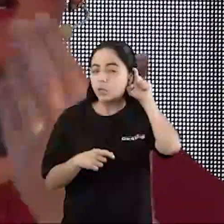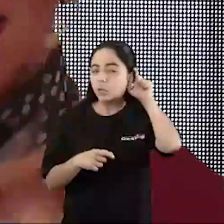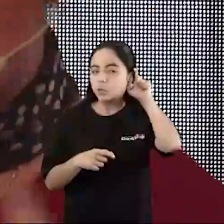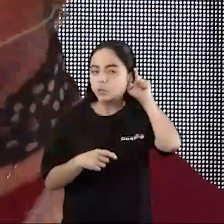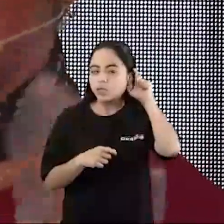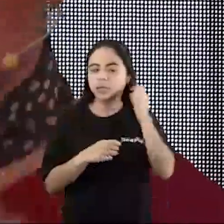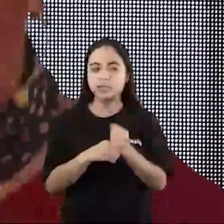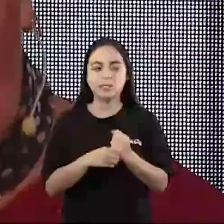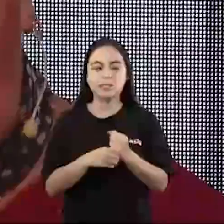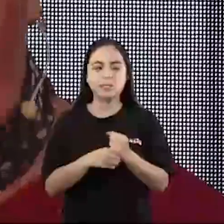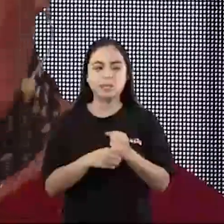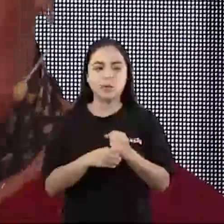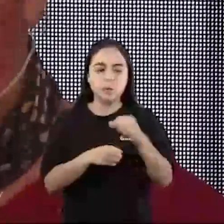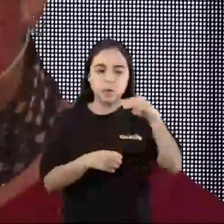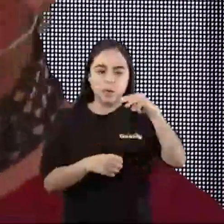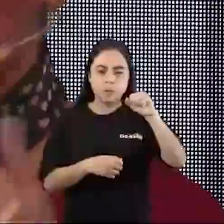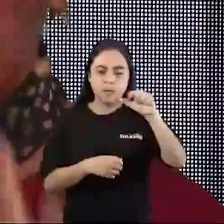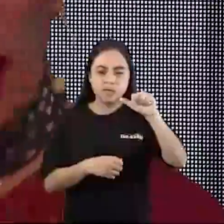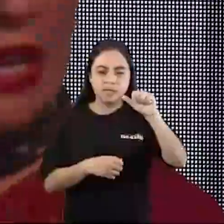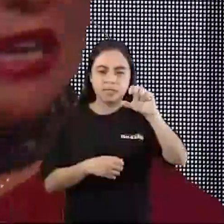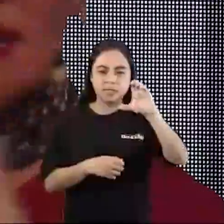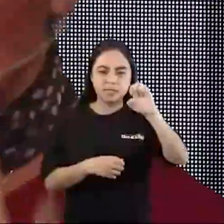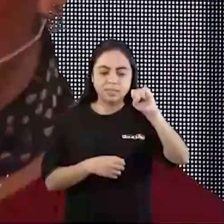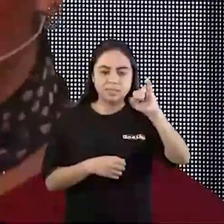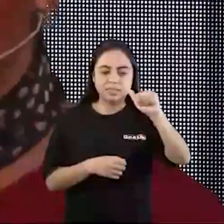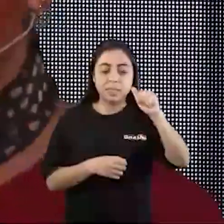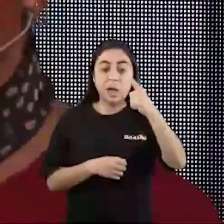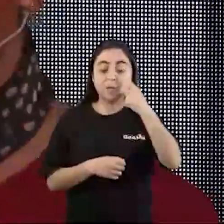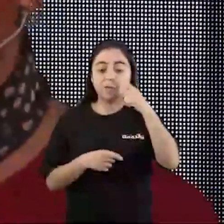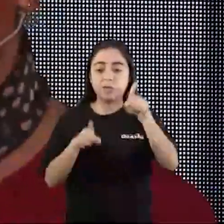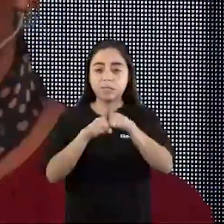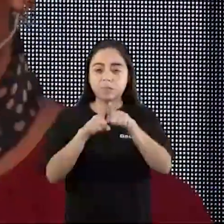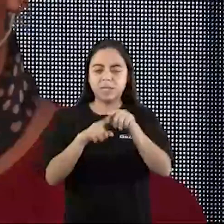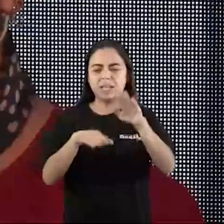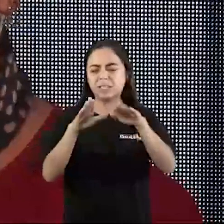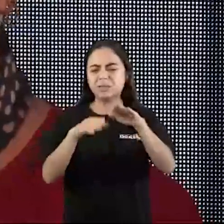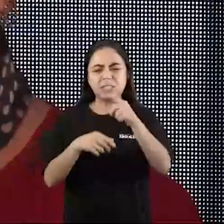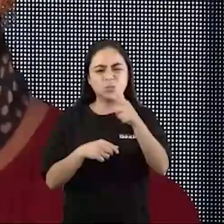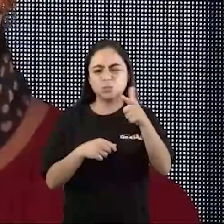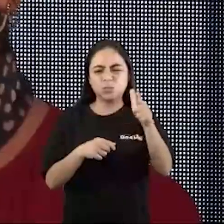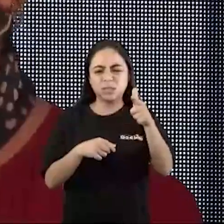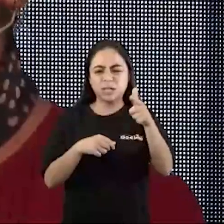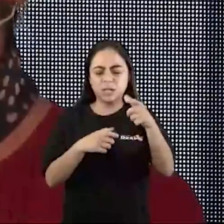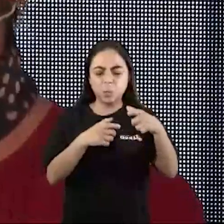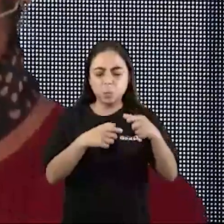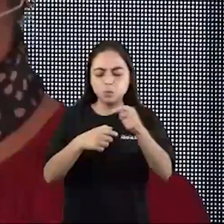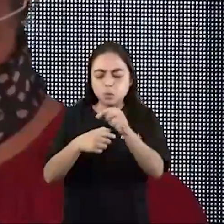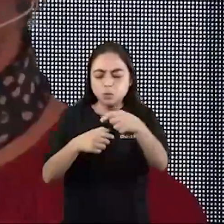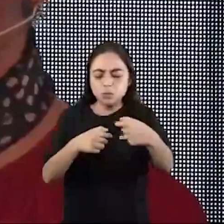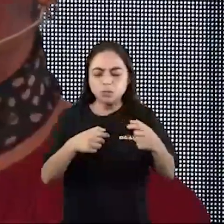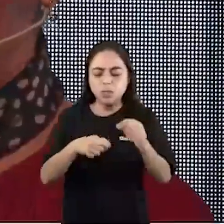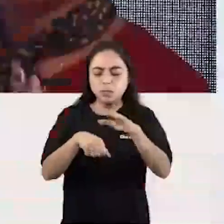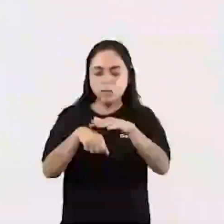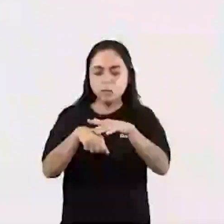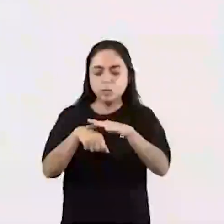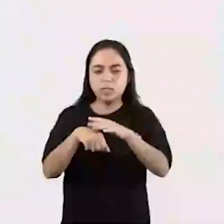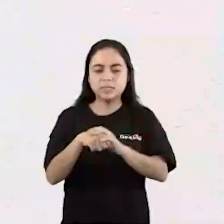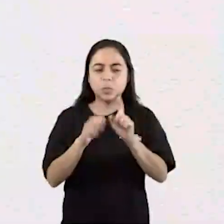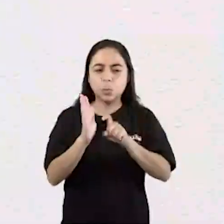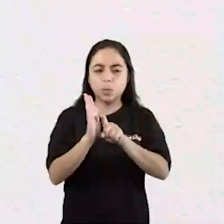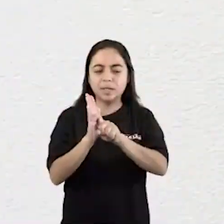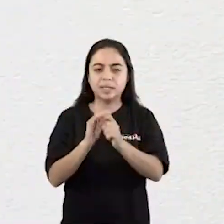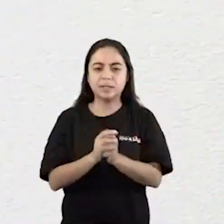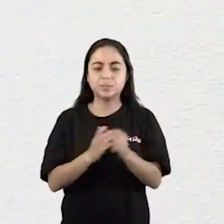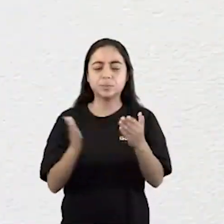com malacésia, era isso que a gente iria ver também. Nem sempre a gente tem célula inflamatória na orelha. Ou com bactéria. Ó, vejam